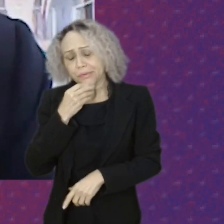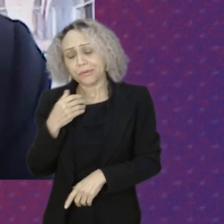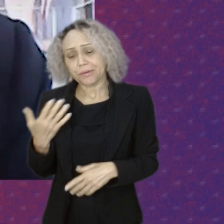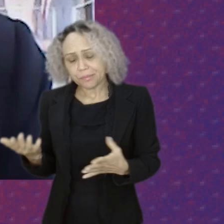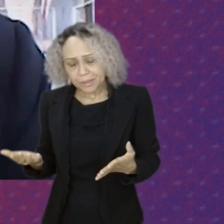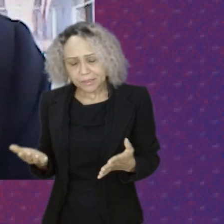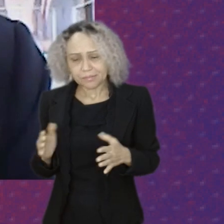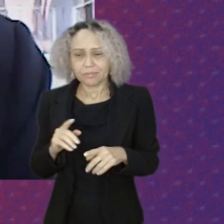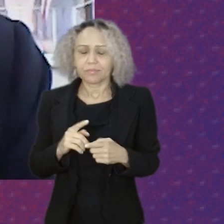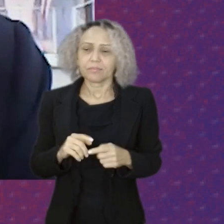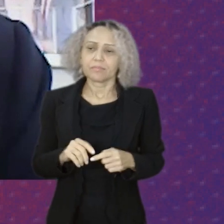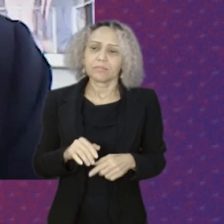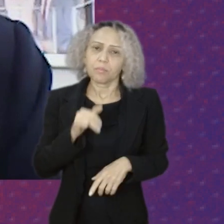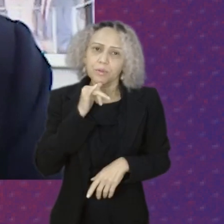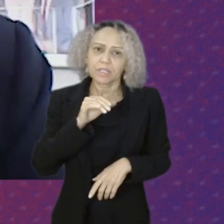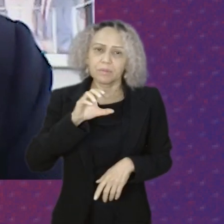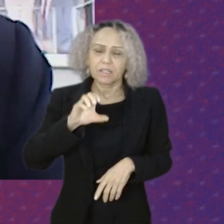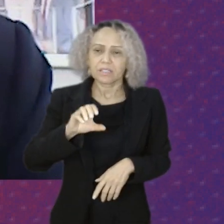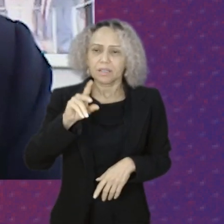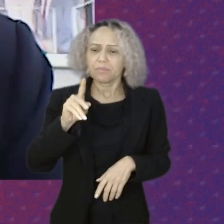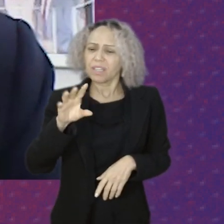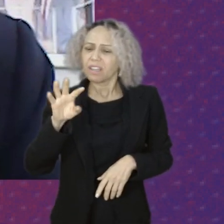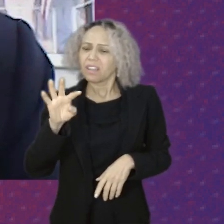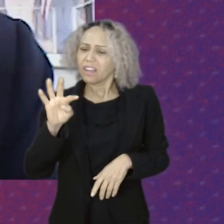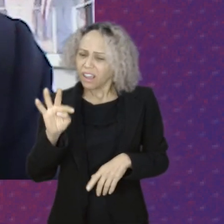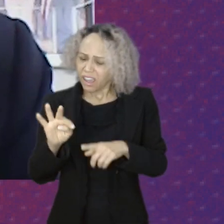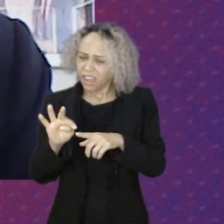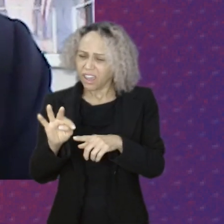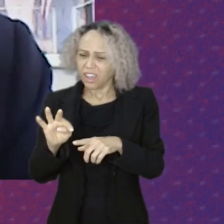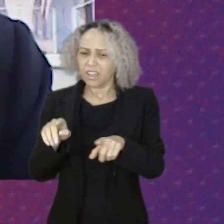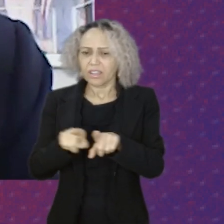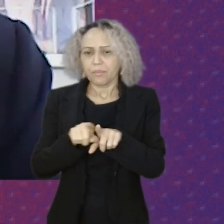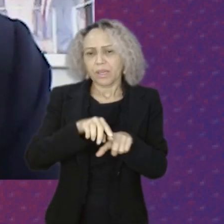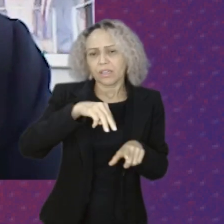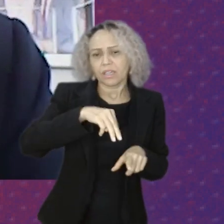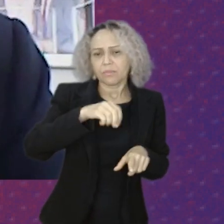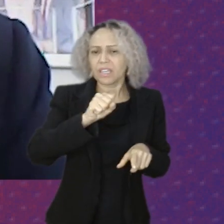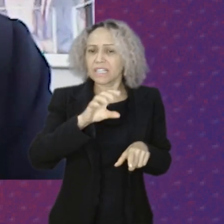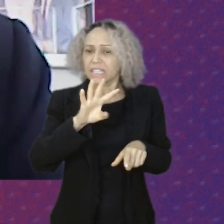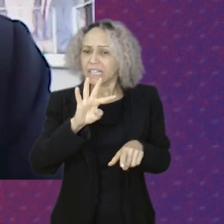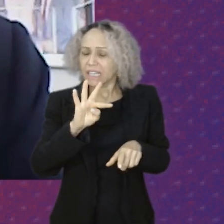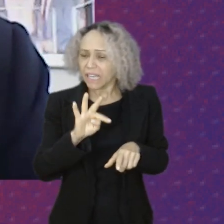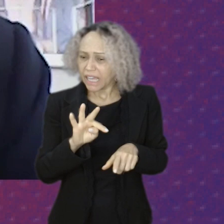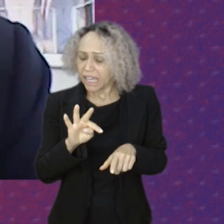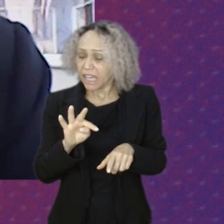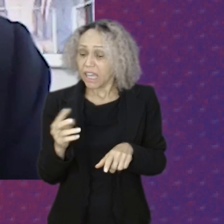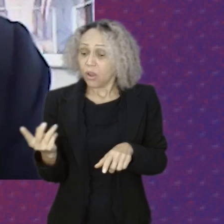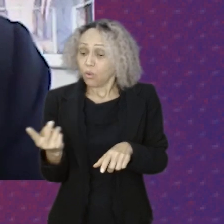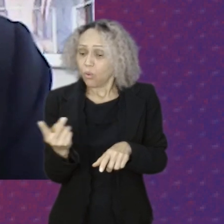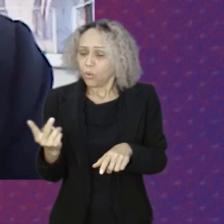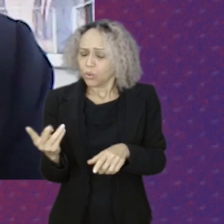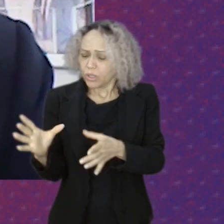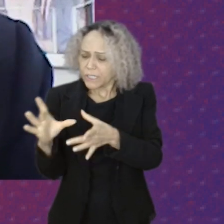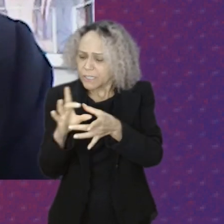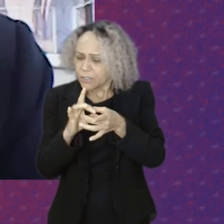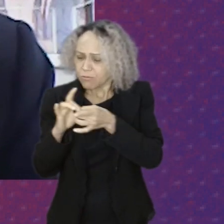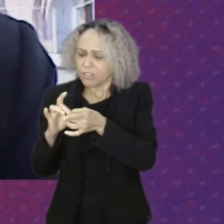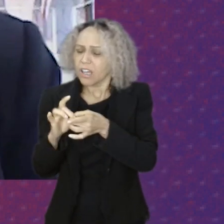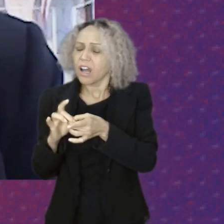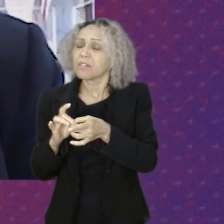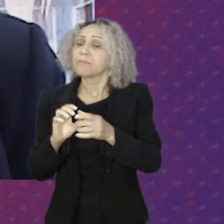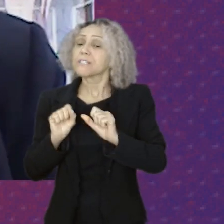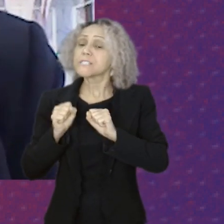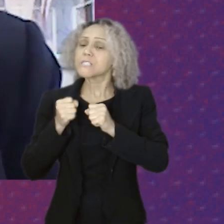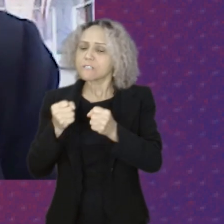com a FETAP, a CPT e outros movimentos, né, como a MST, se juntado contra essa violência em nosso estado.